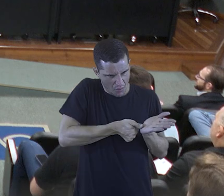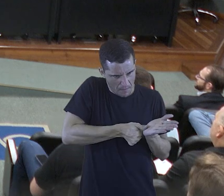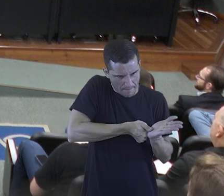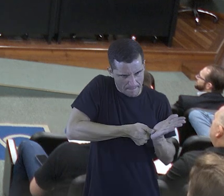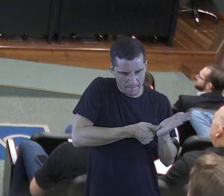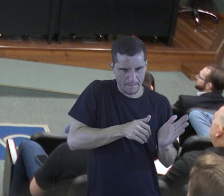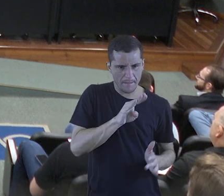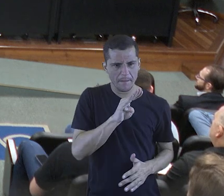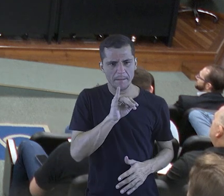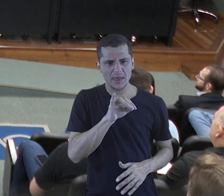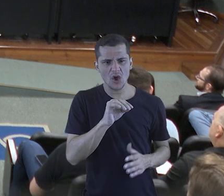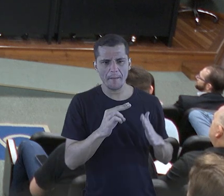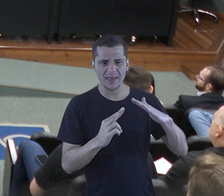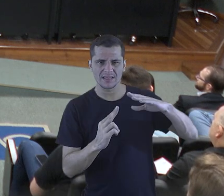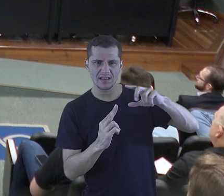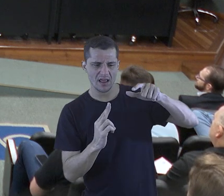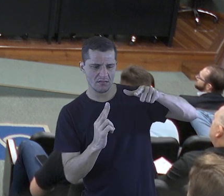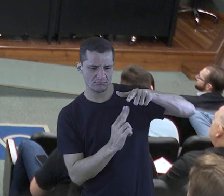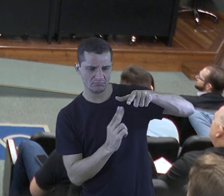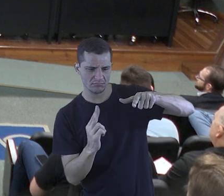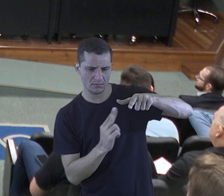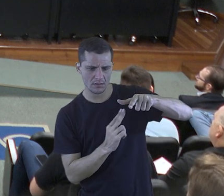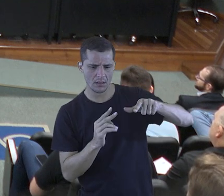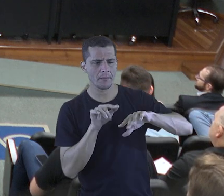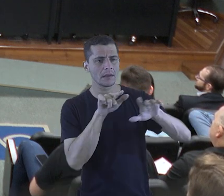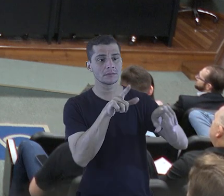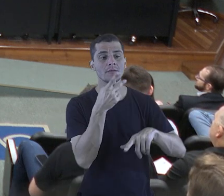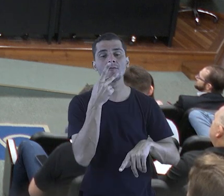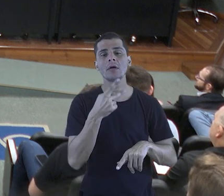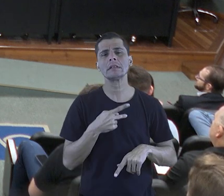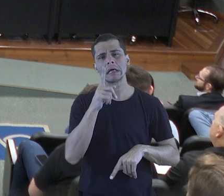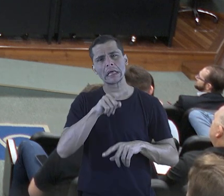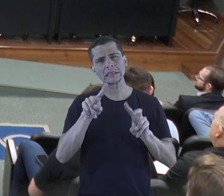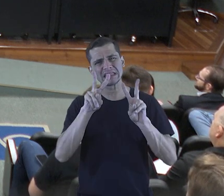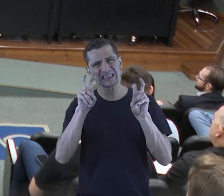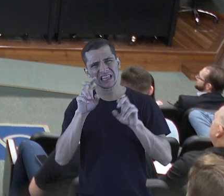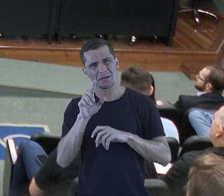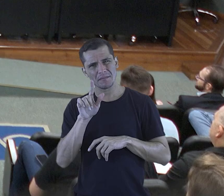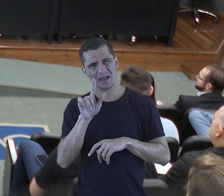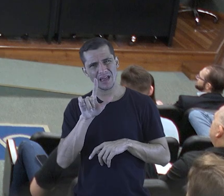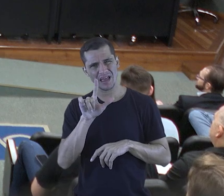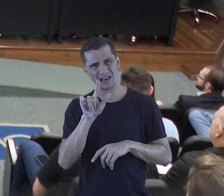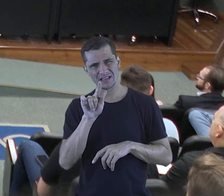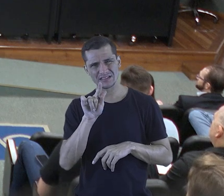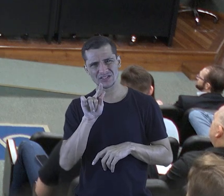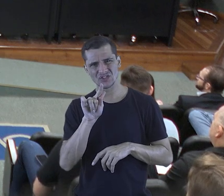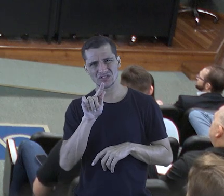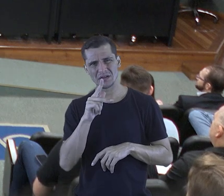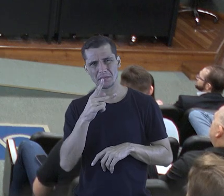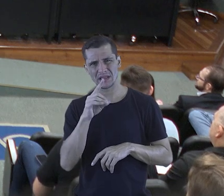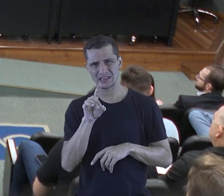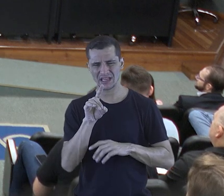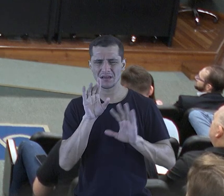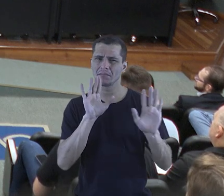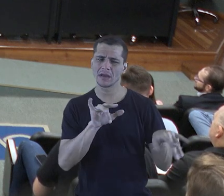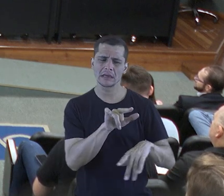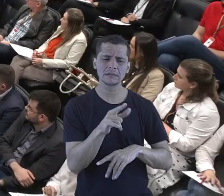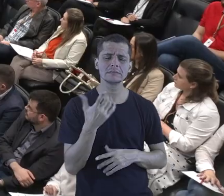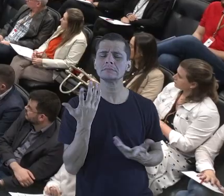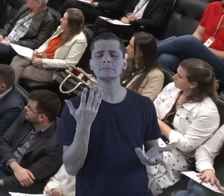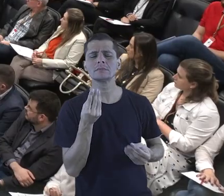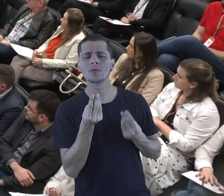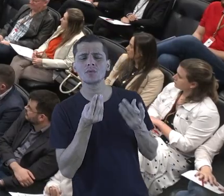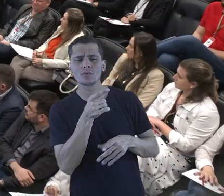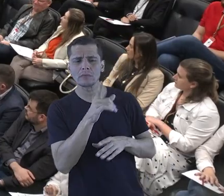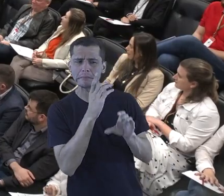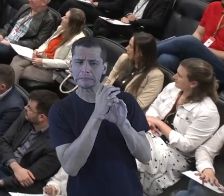não, eu não entendi. Por que para me fazer a venda de um paracetamol, você precisa da minha biometria? Não, porque em nome da LGPD. falei,